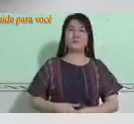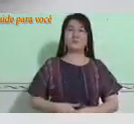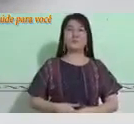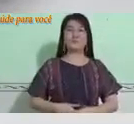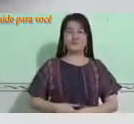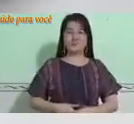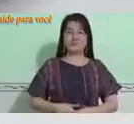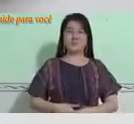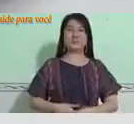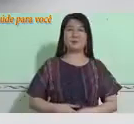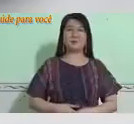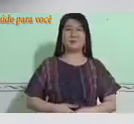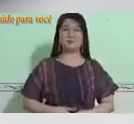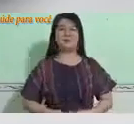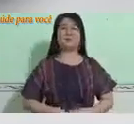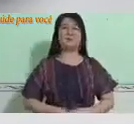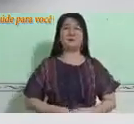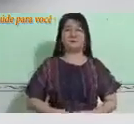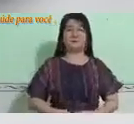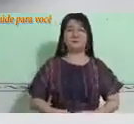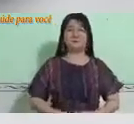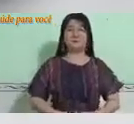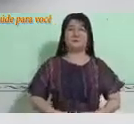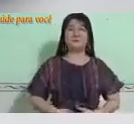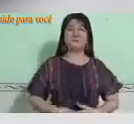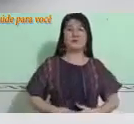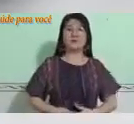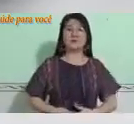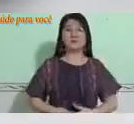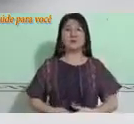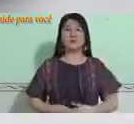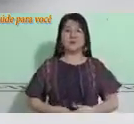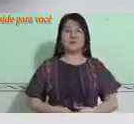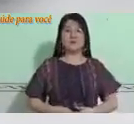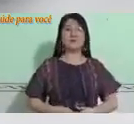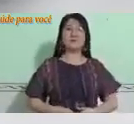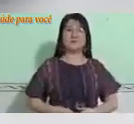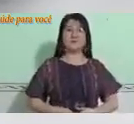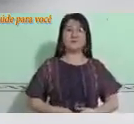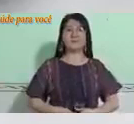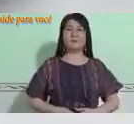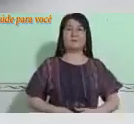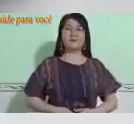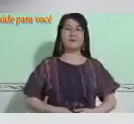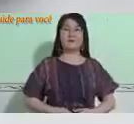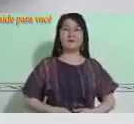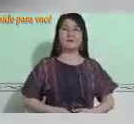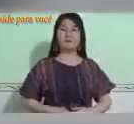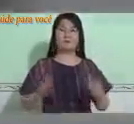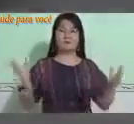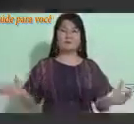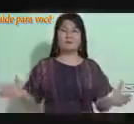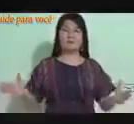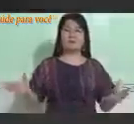A L é acento agudo, M é acento agudo, C L A R O D U M A L I M N T A C cedilha A T O M